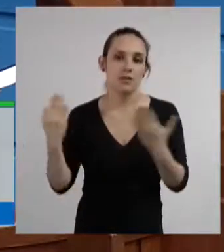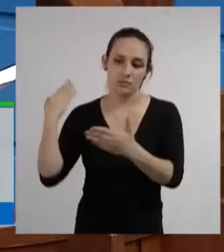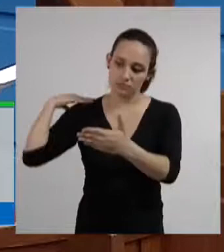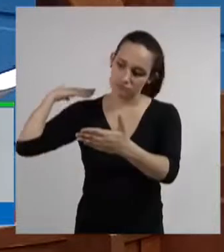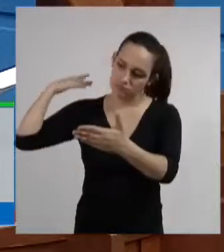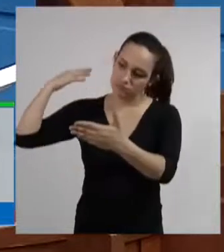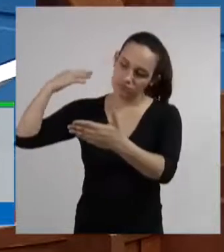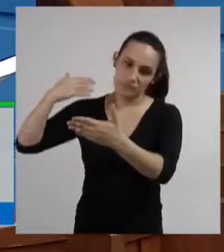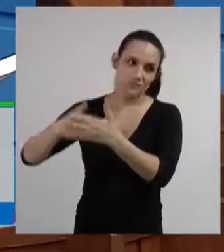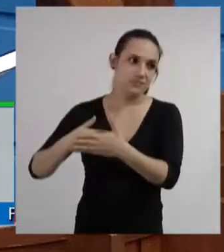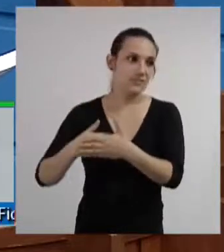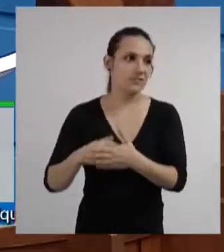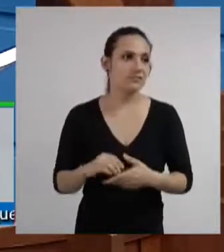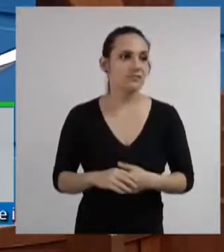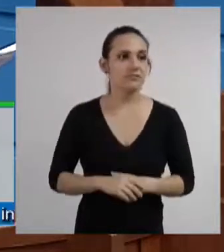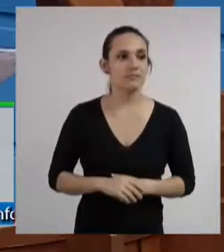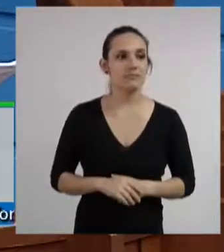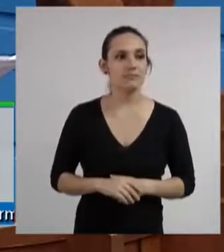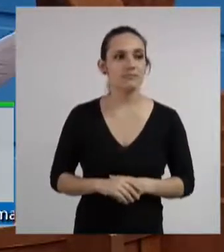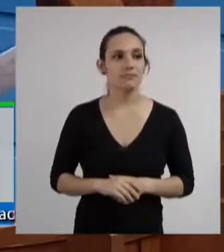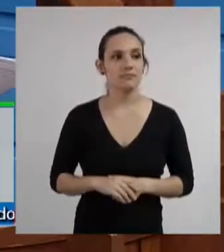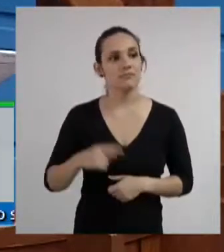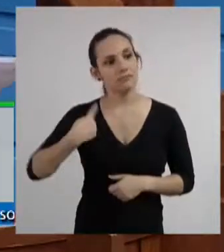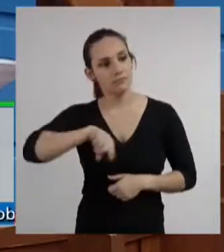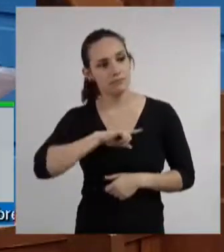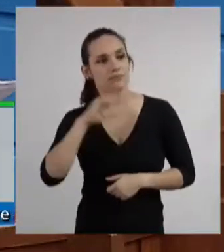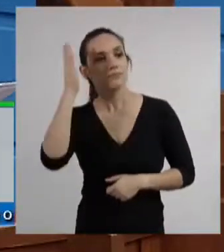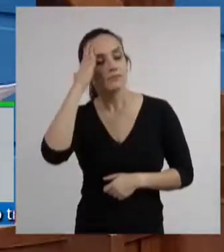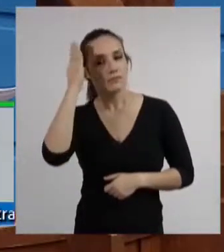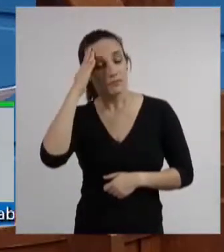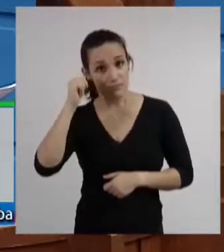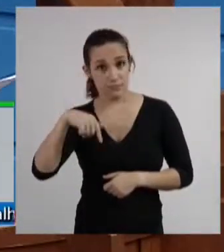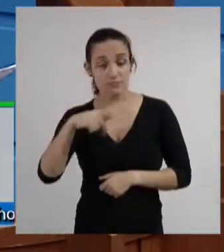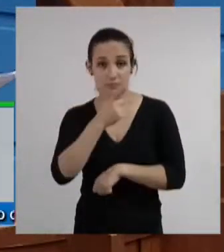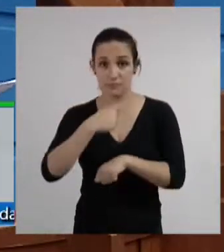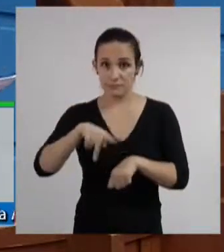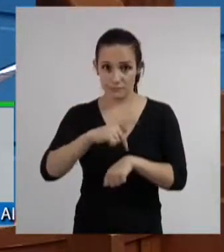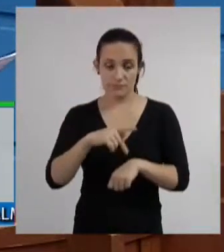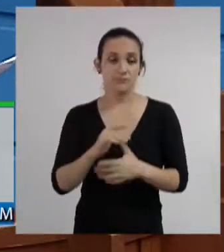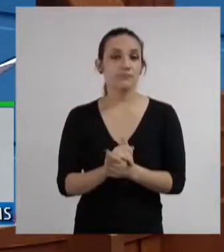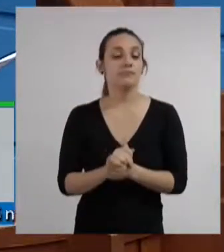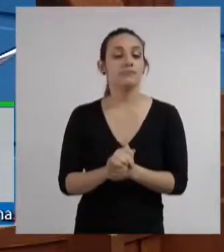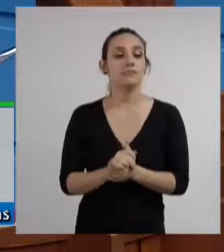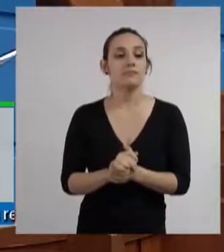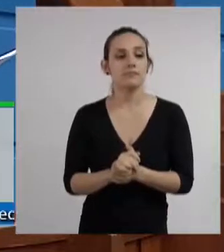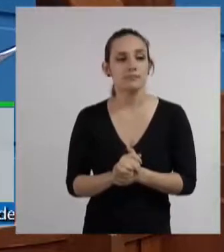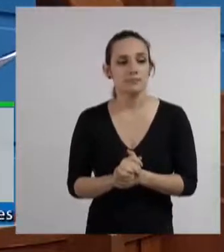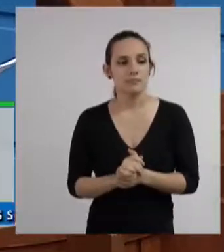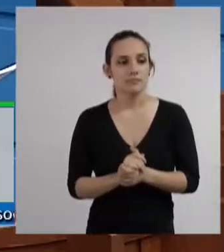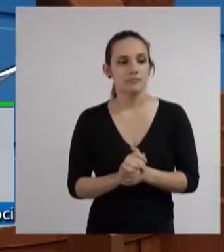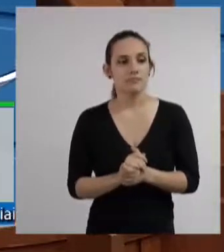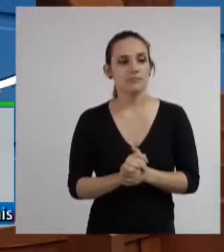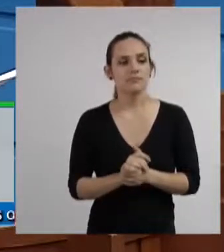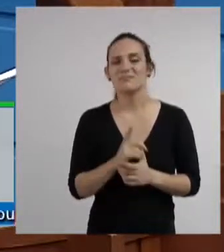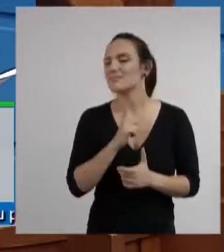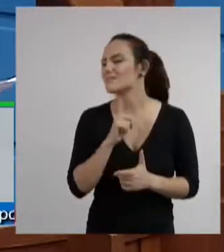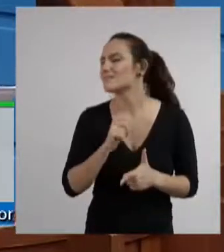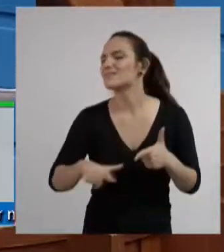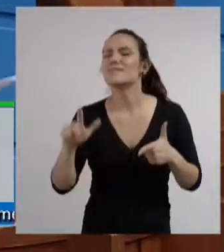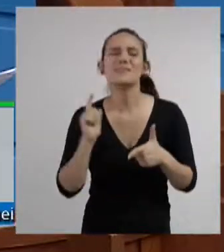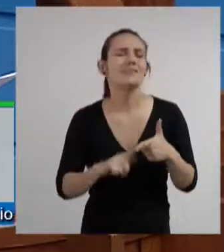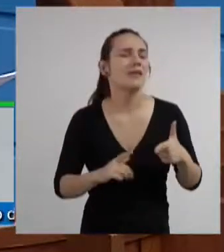últimos anos. Nós sabemos que o nosso país passou a viver uma